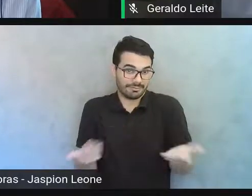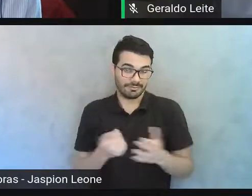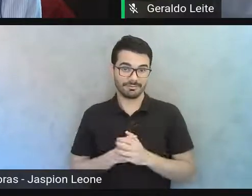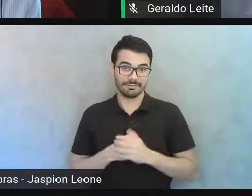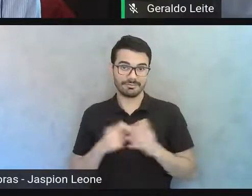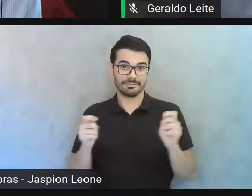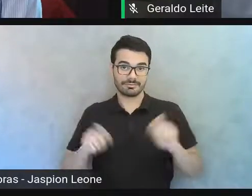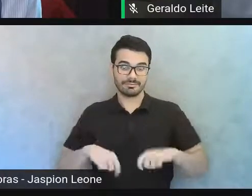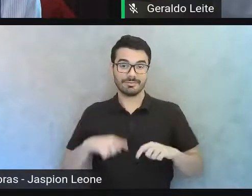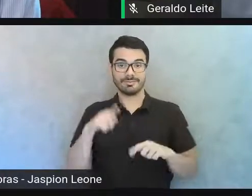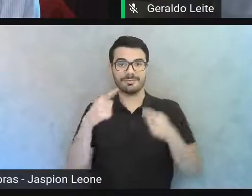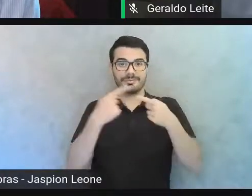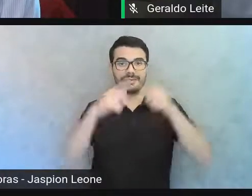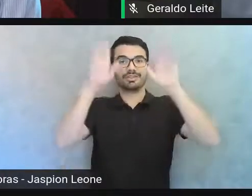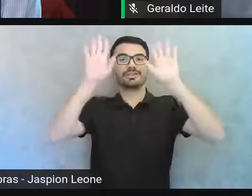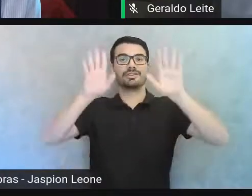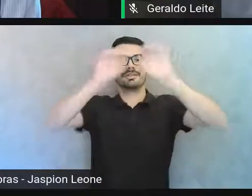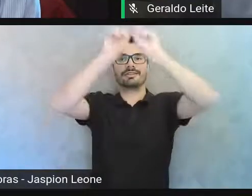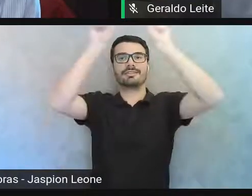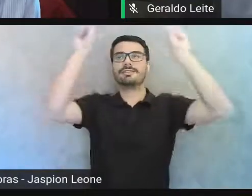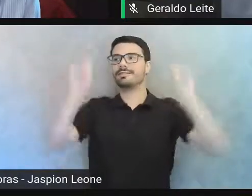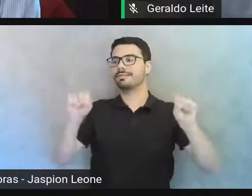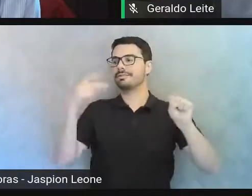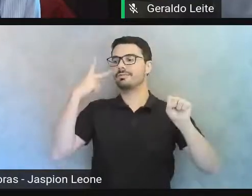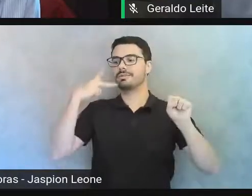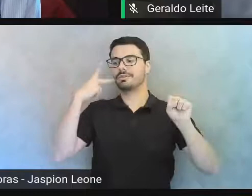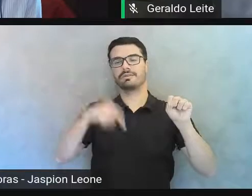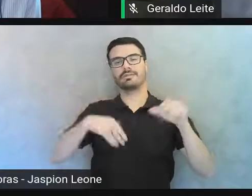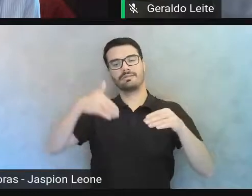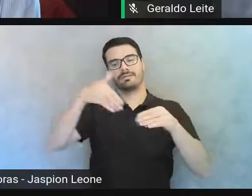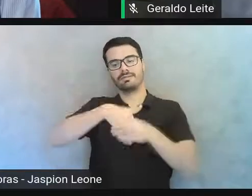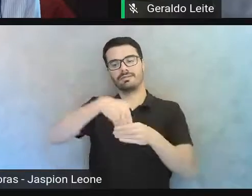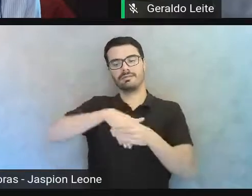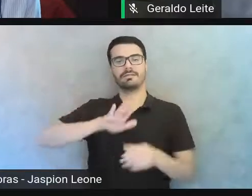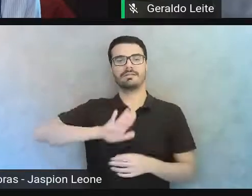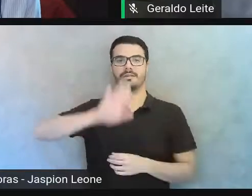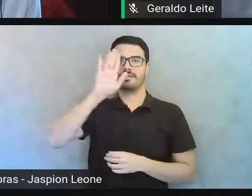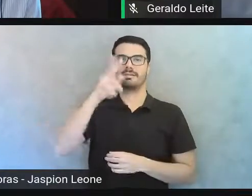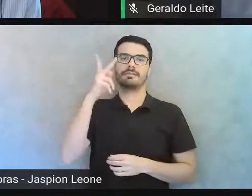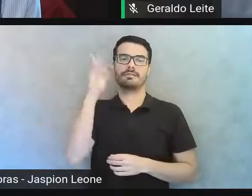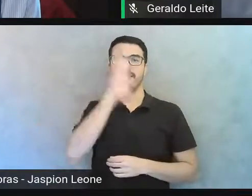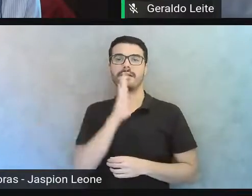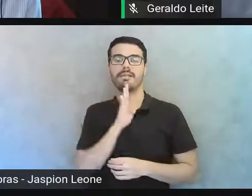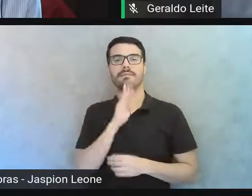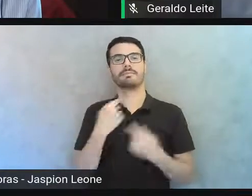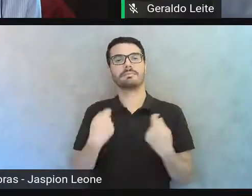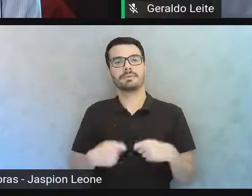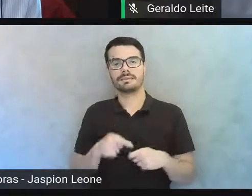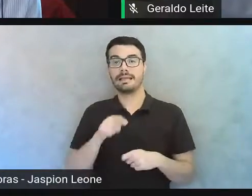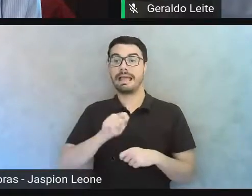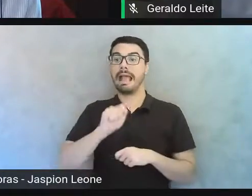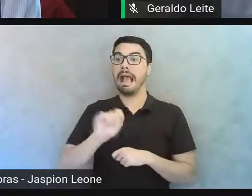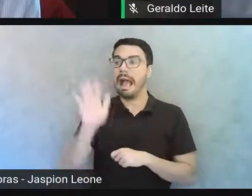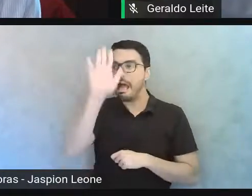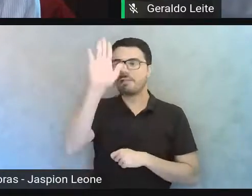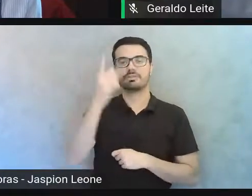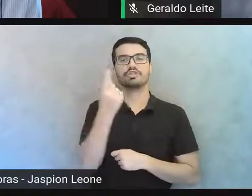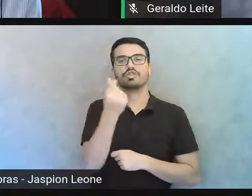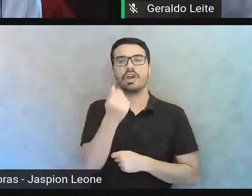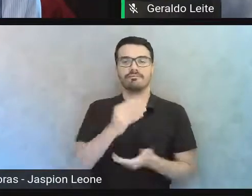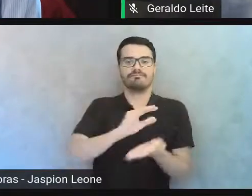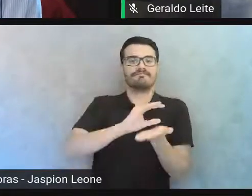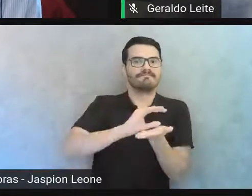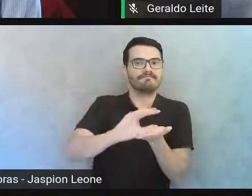o sistema político eleitoral brasileiro ainda requer uma campanha muito cara. Então, a gente